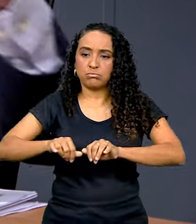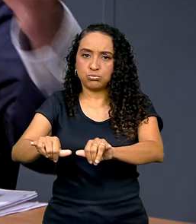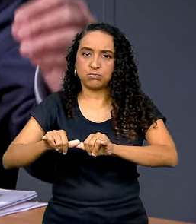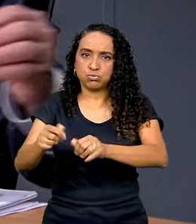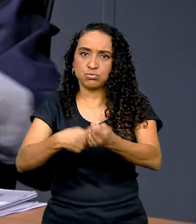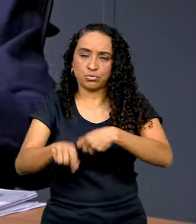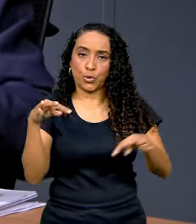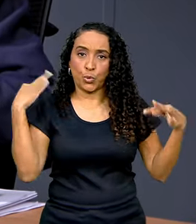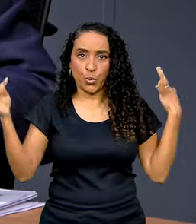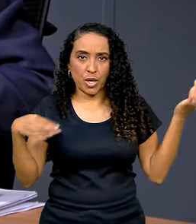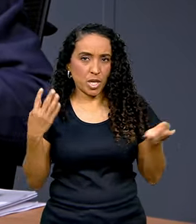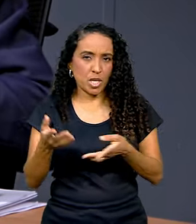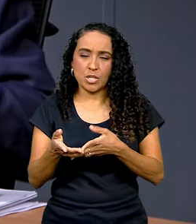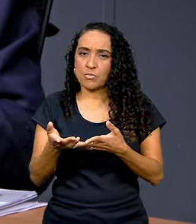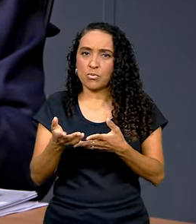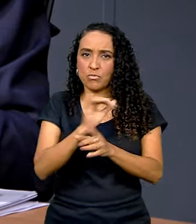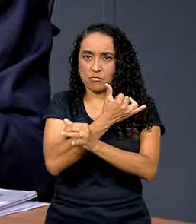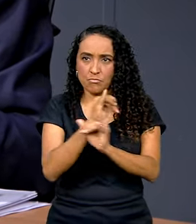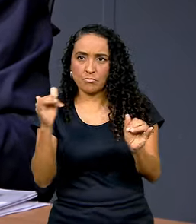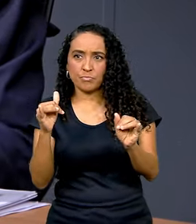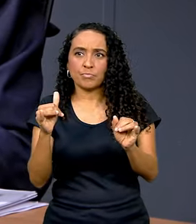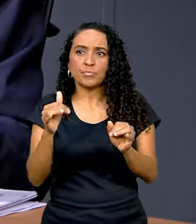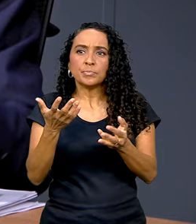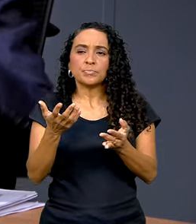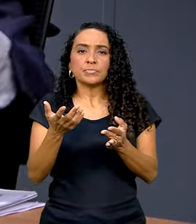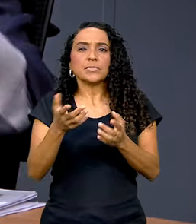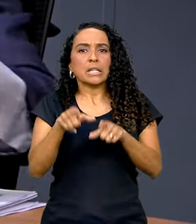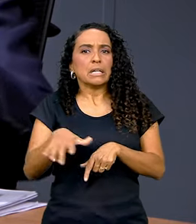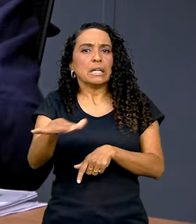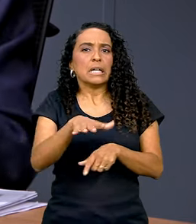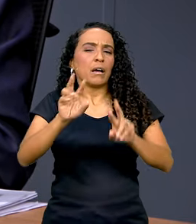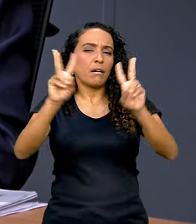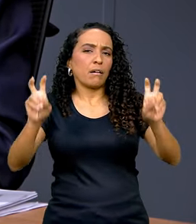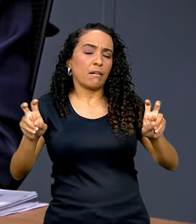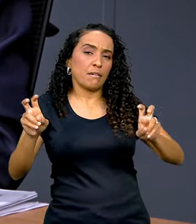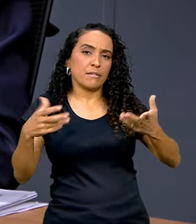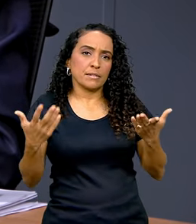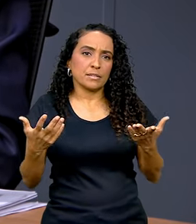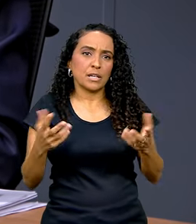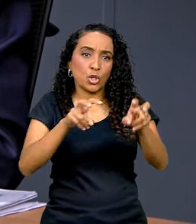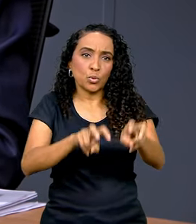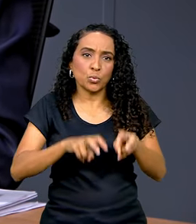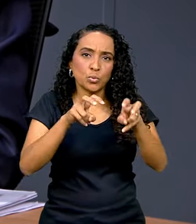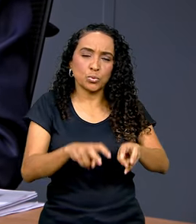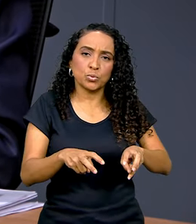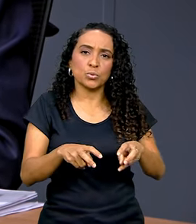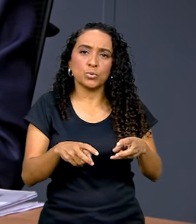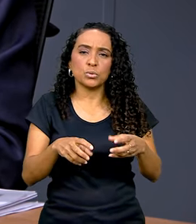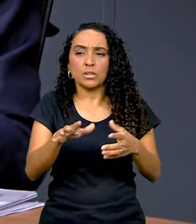comércio turismo Setor das energias eh ali o setor relacionado a